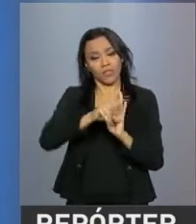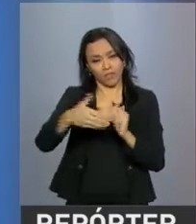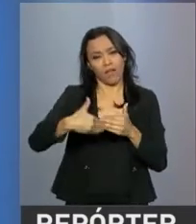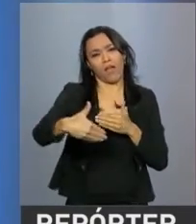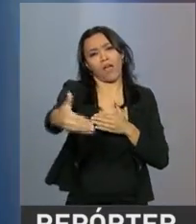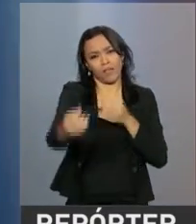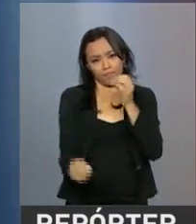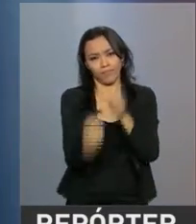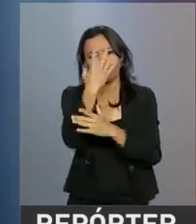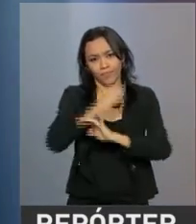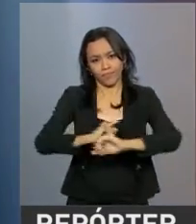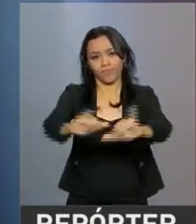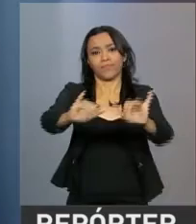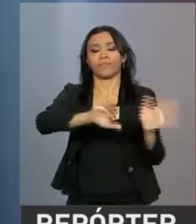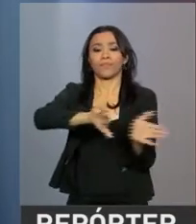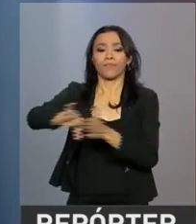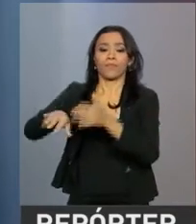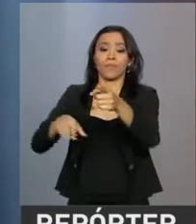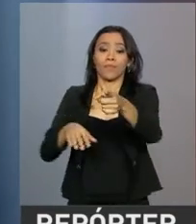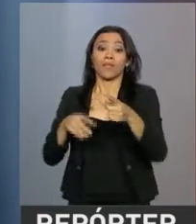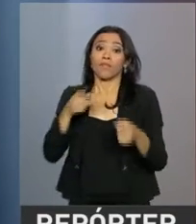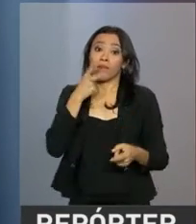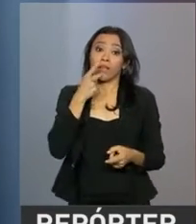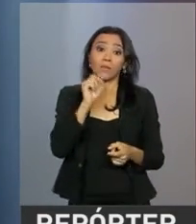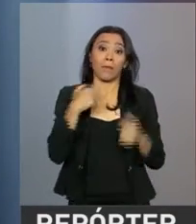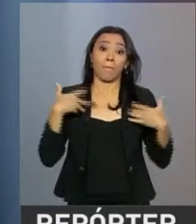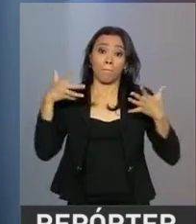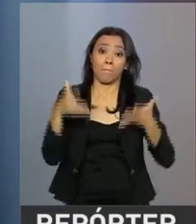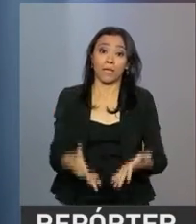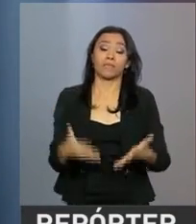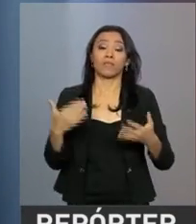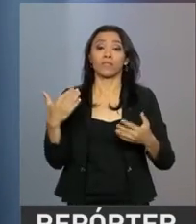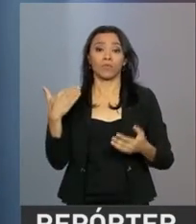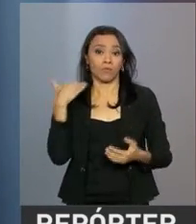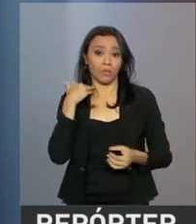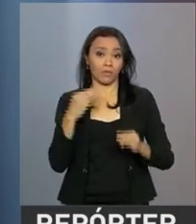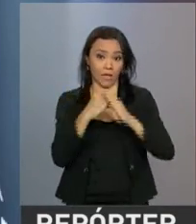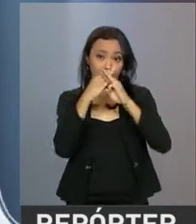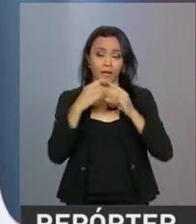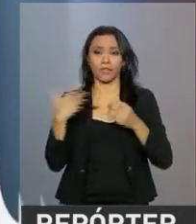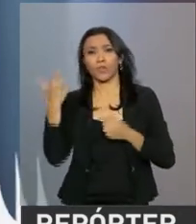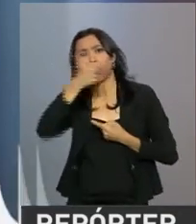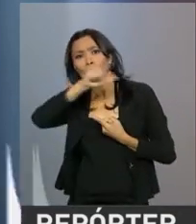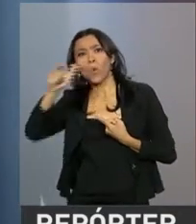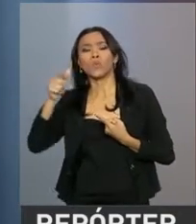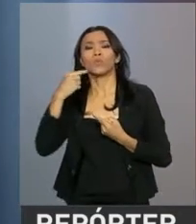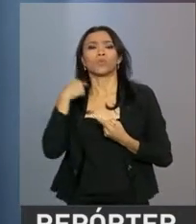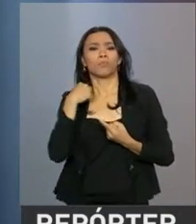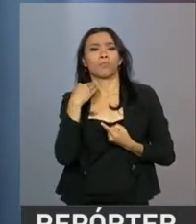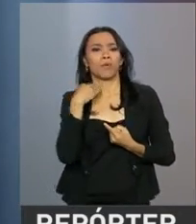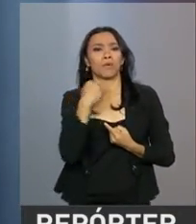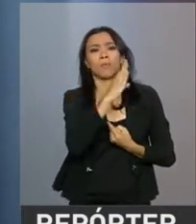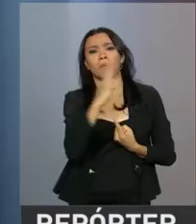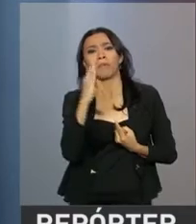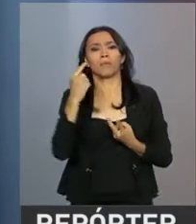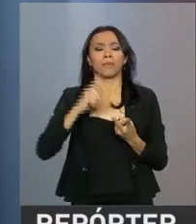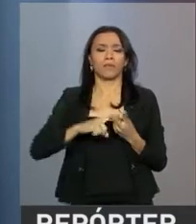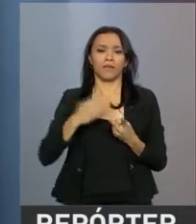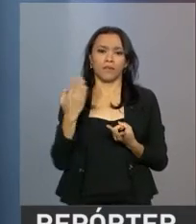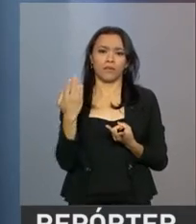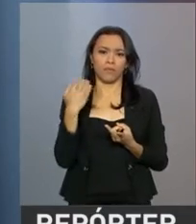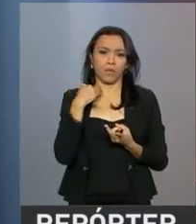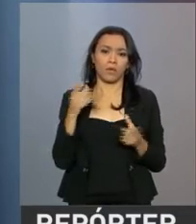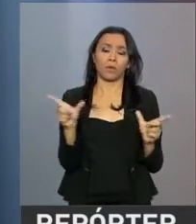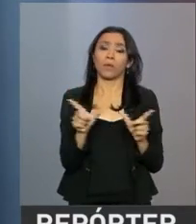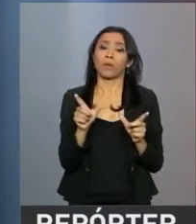para acontecer. Participação da Caixa junto com os demais bancos públicos, BNDES, Banco do Brasil, será importante